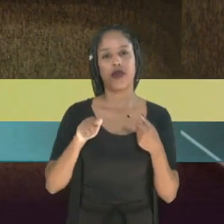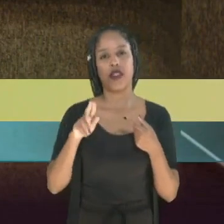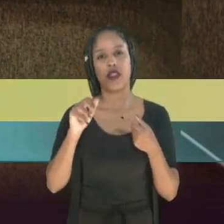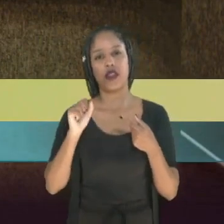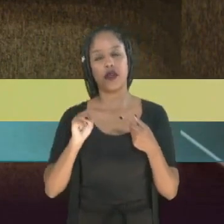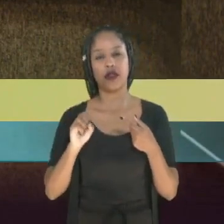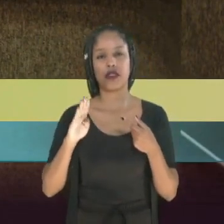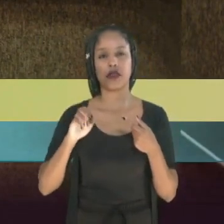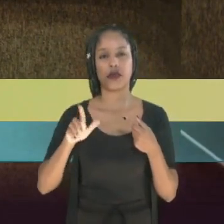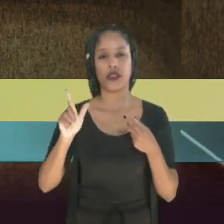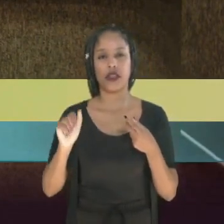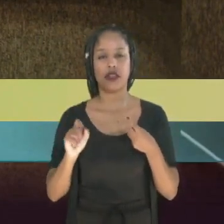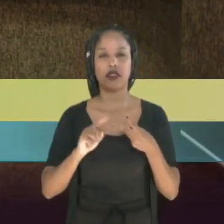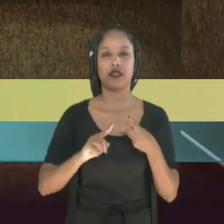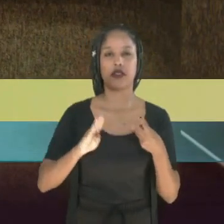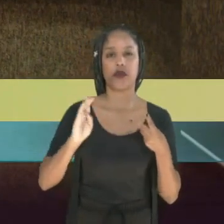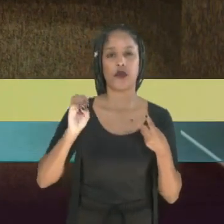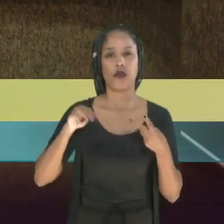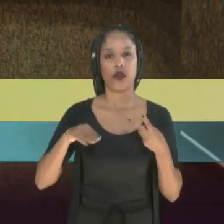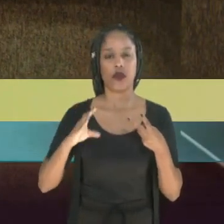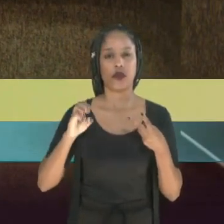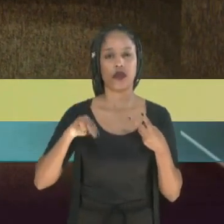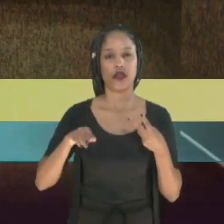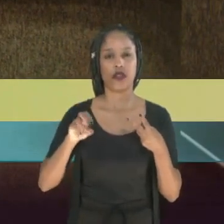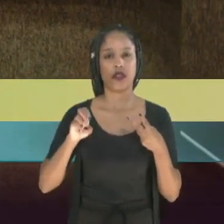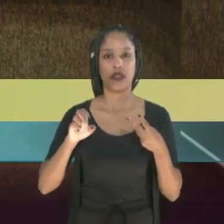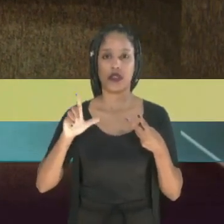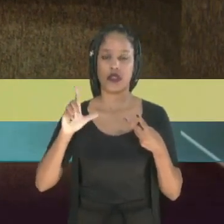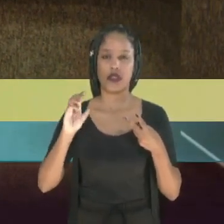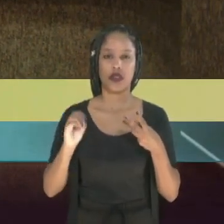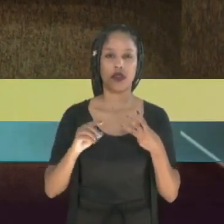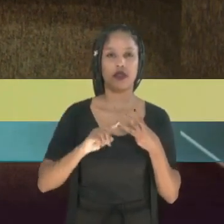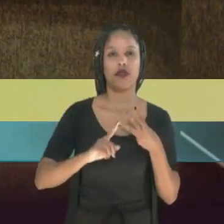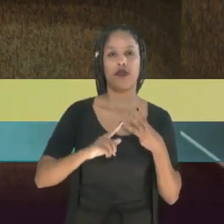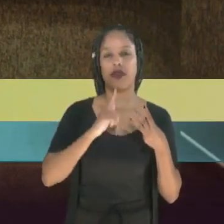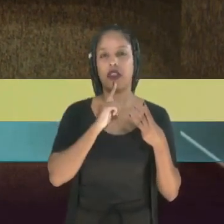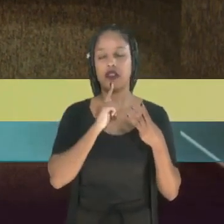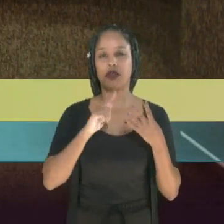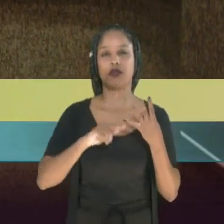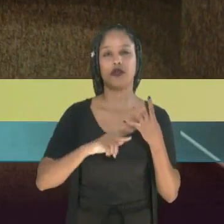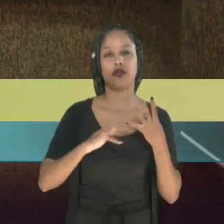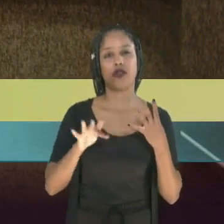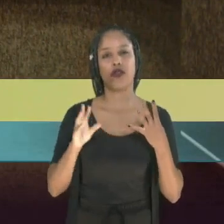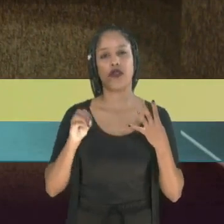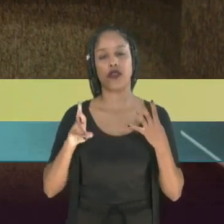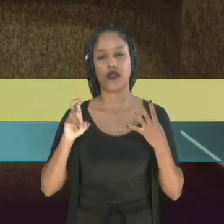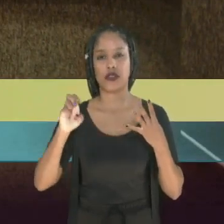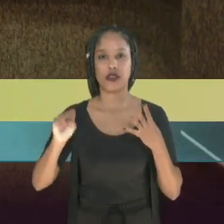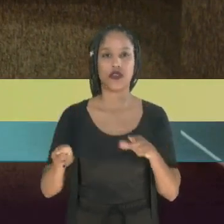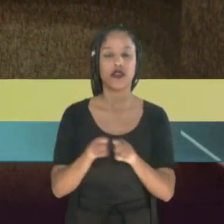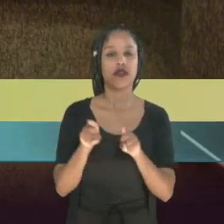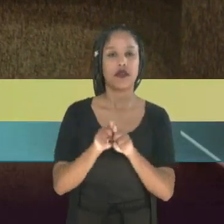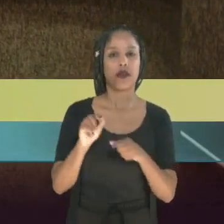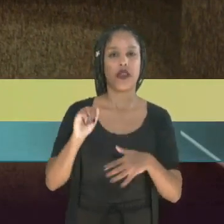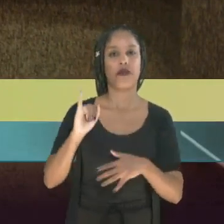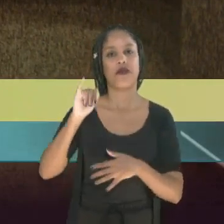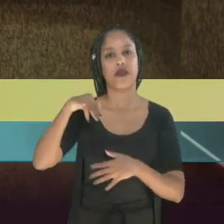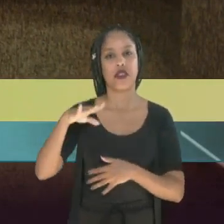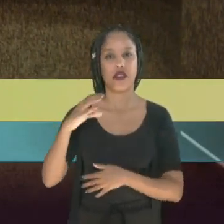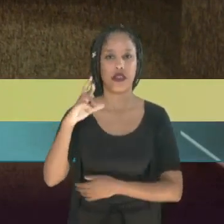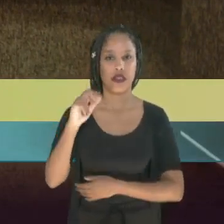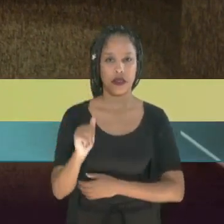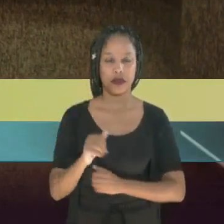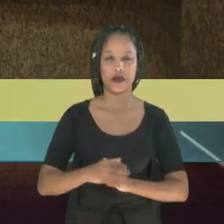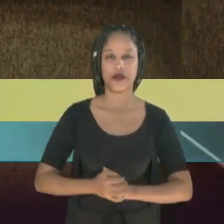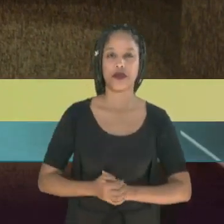Conselho, Garanhuns, Flores, e também um superintendente do INCRA aqui em Pernambuco. E lá, eu fui